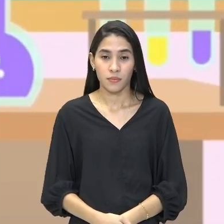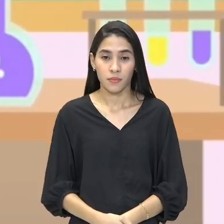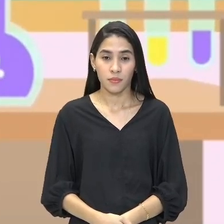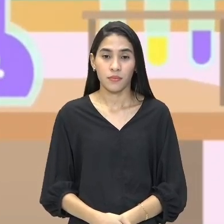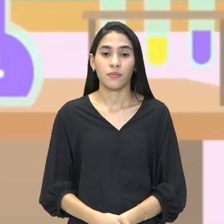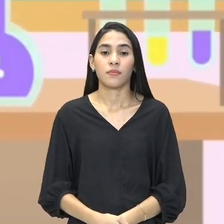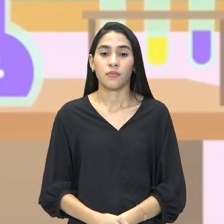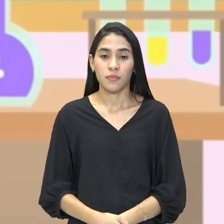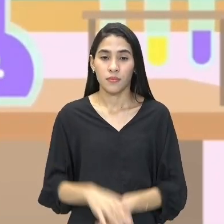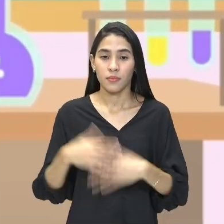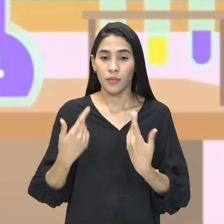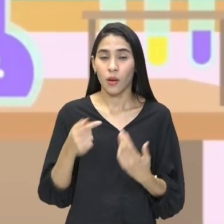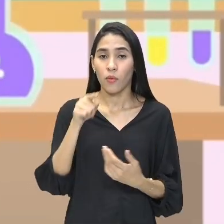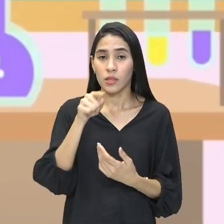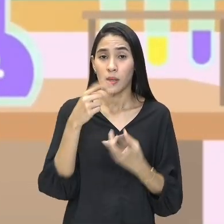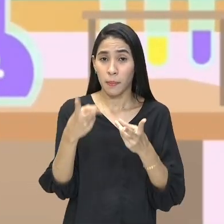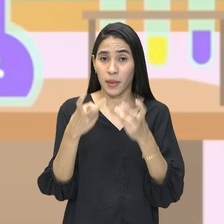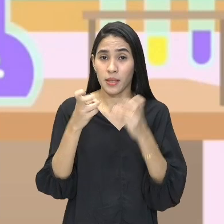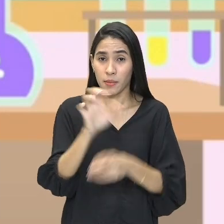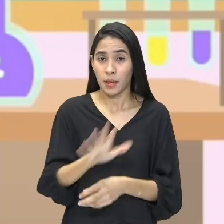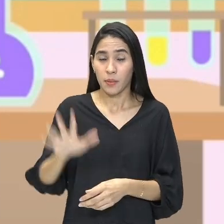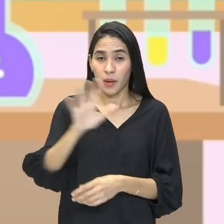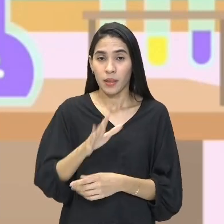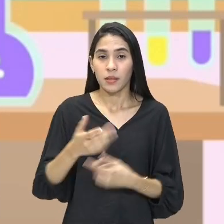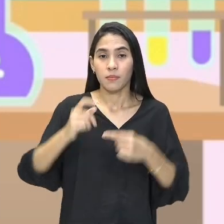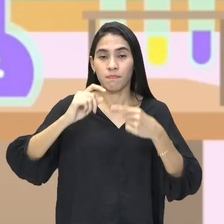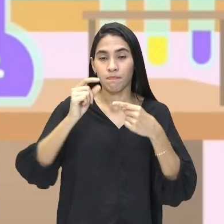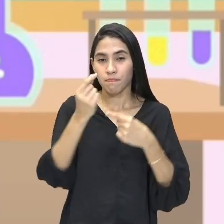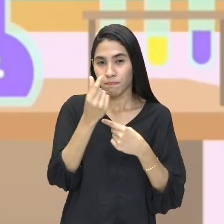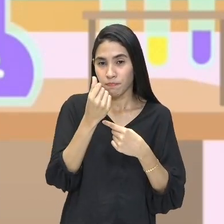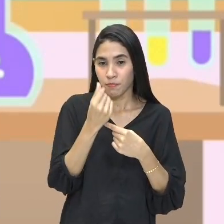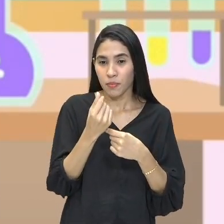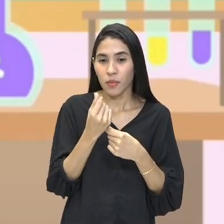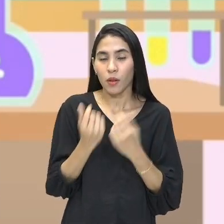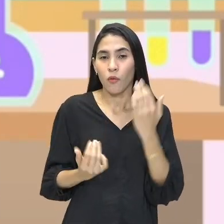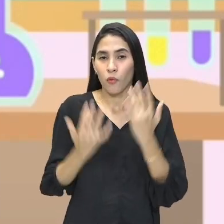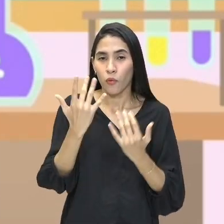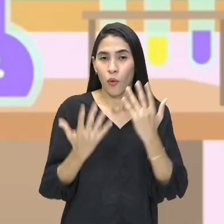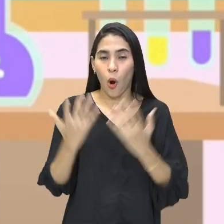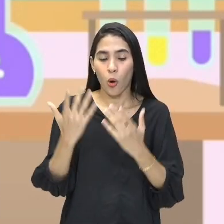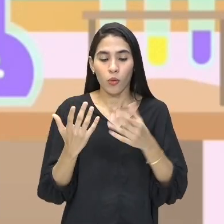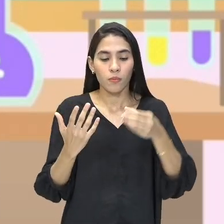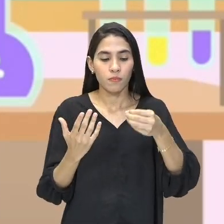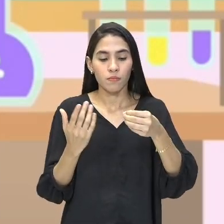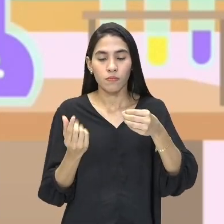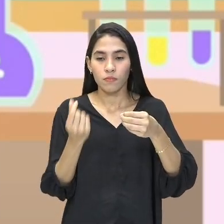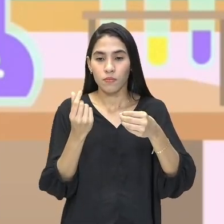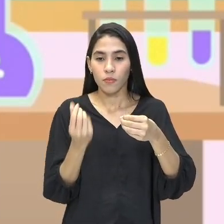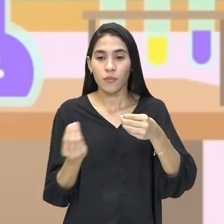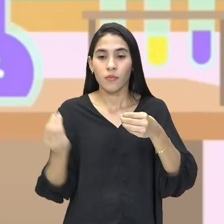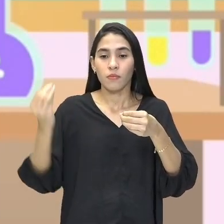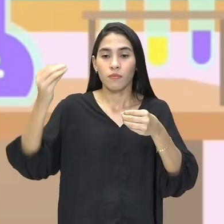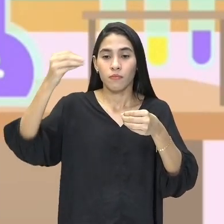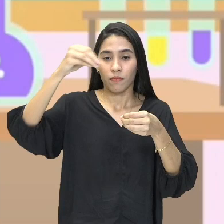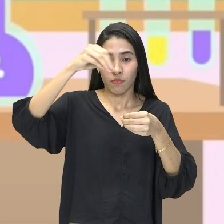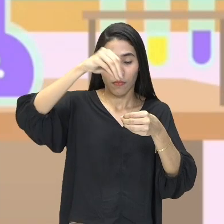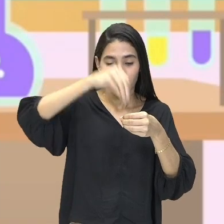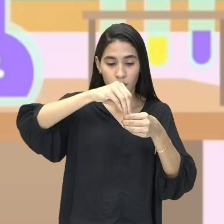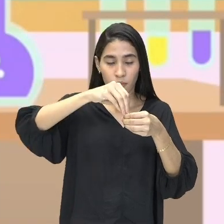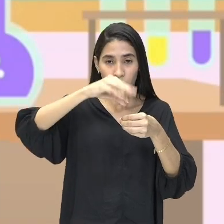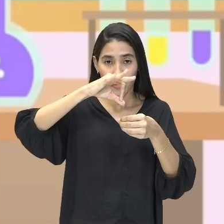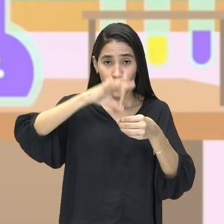Então, ela pegou um palito de fósforo e foi ao recipiente que contém álcool.